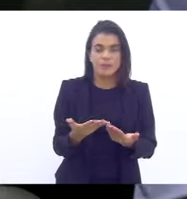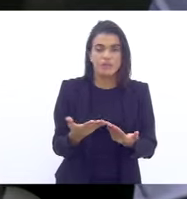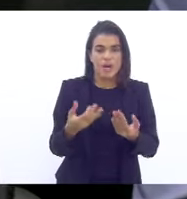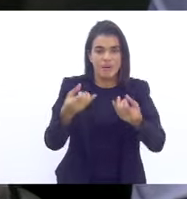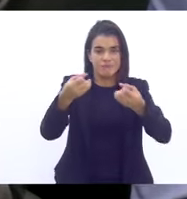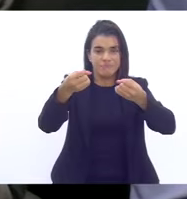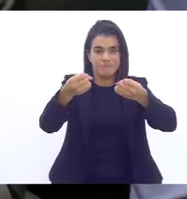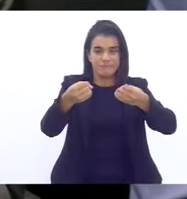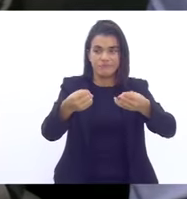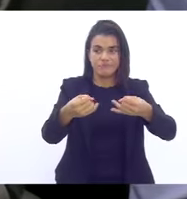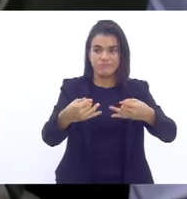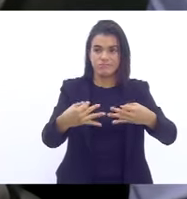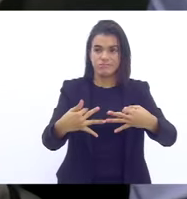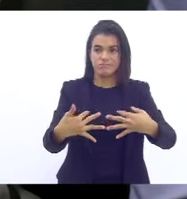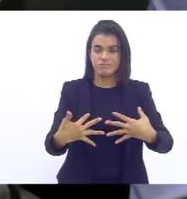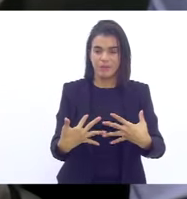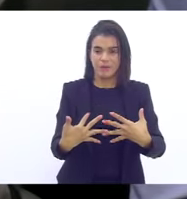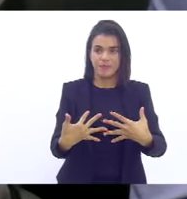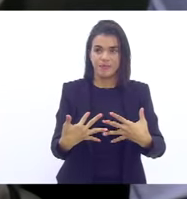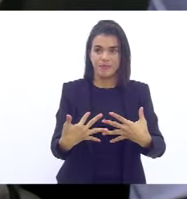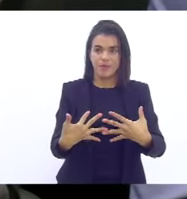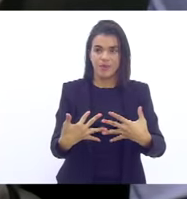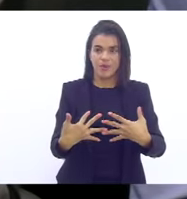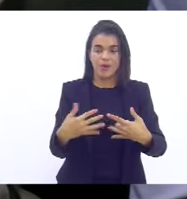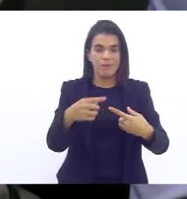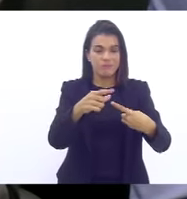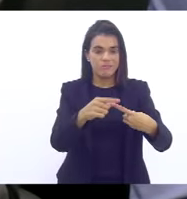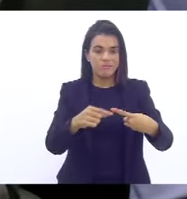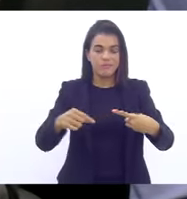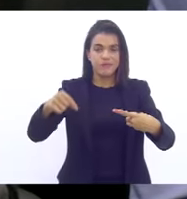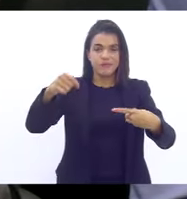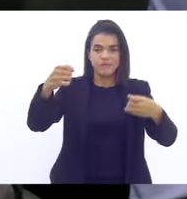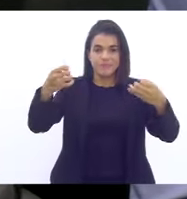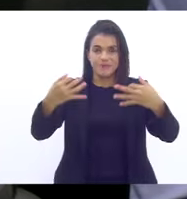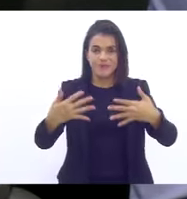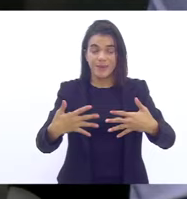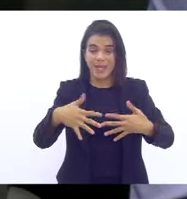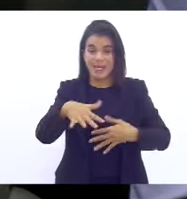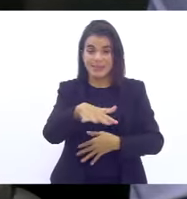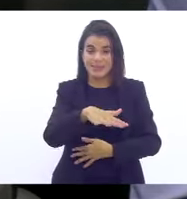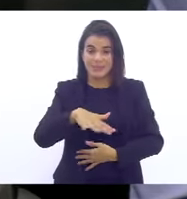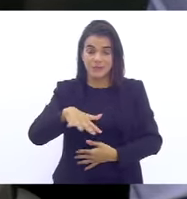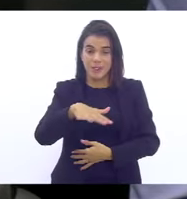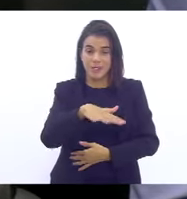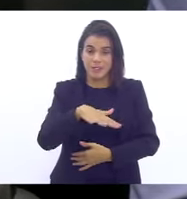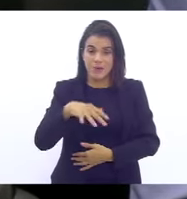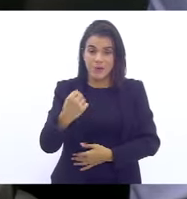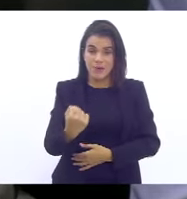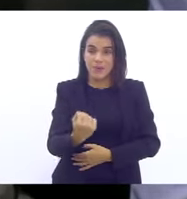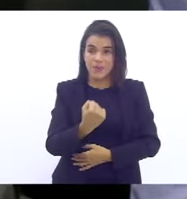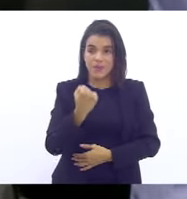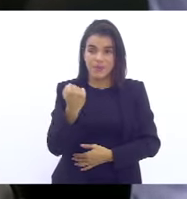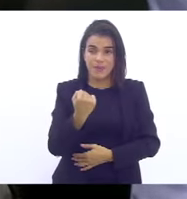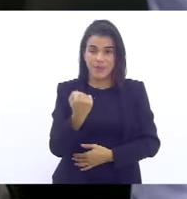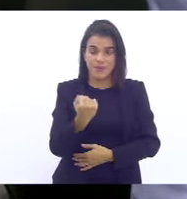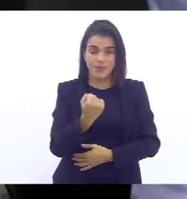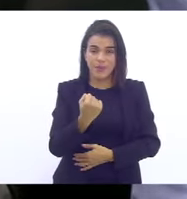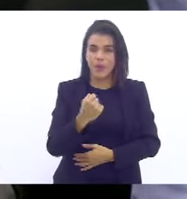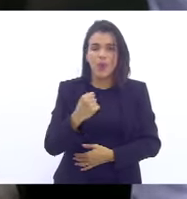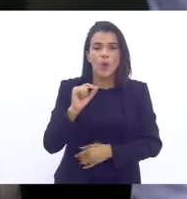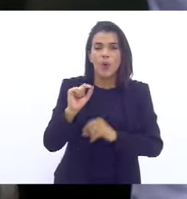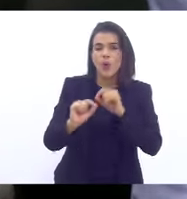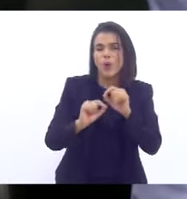estabelecer um ponto dessa crise e do que nós estamos discutindo